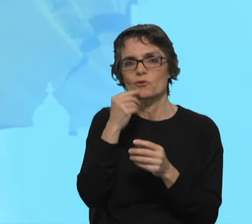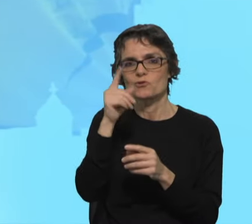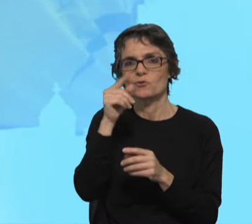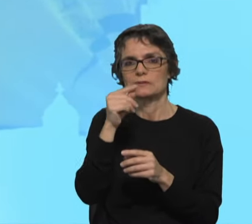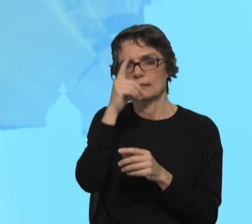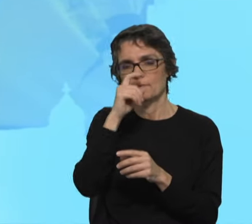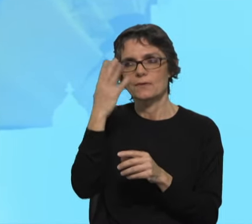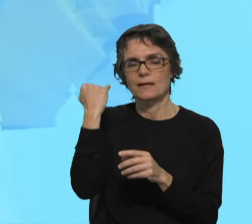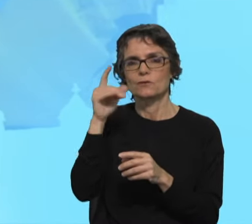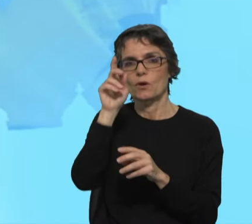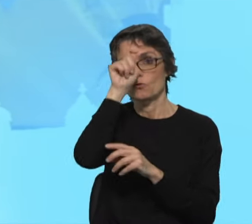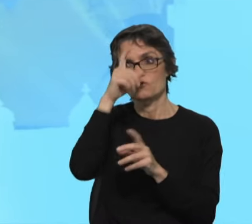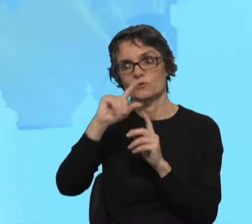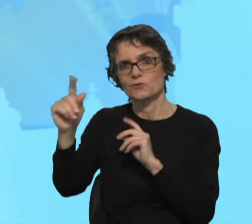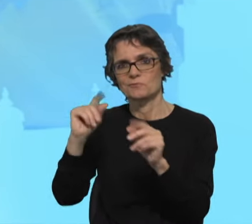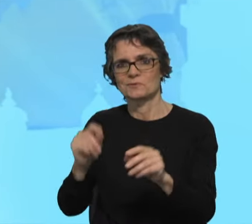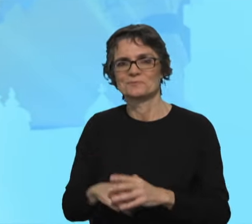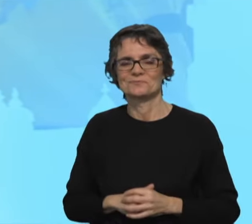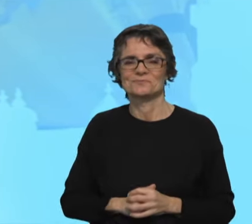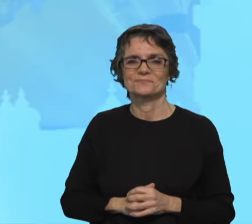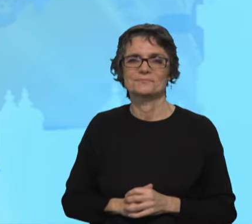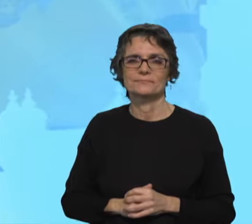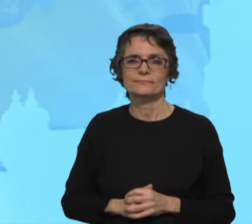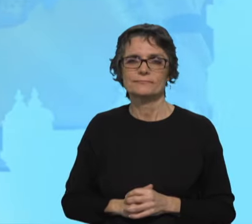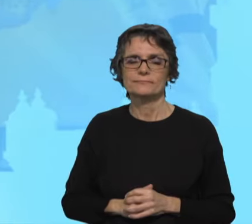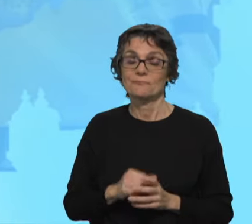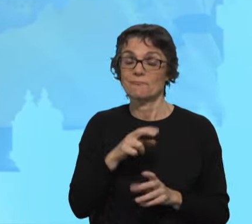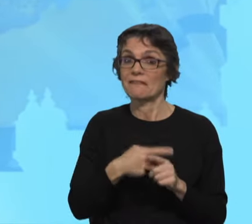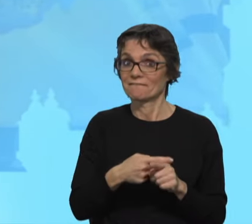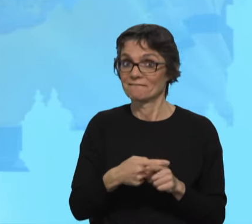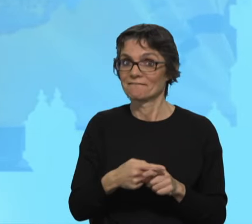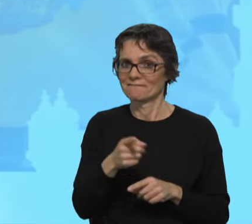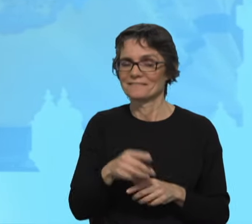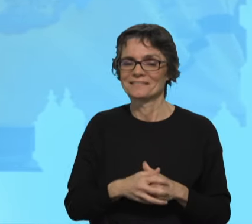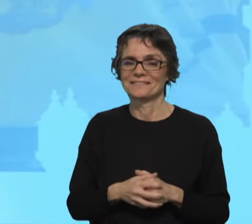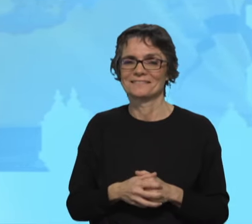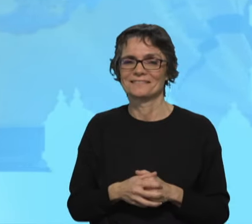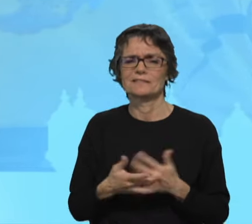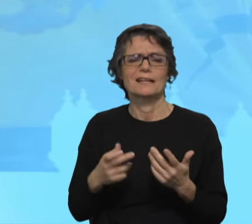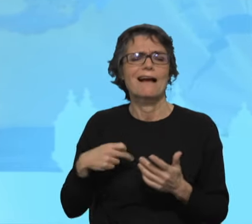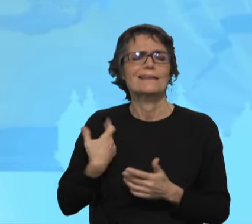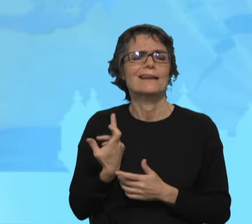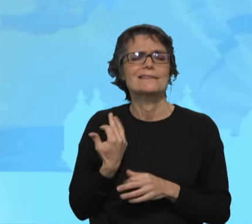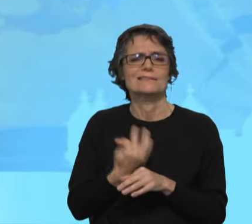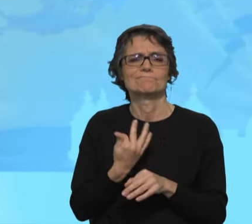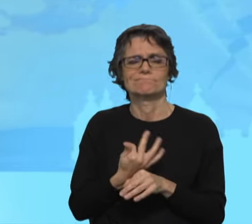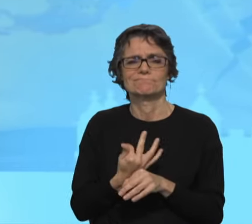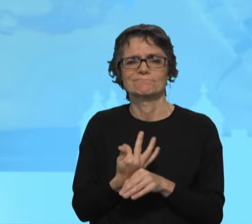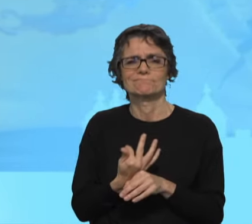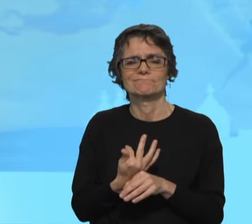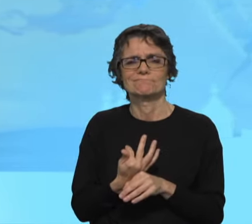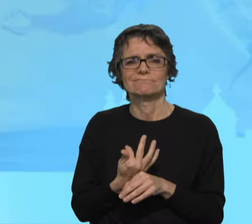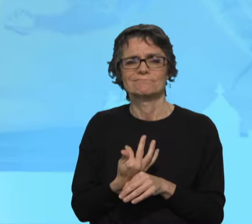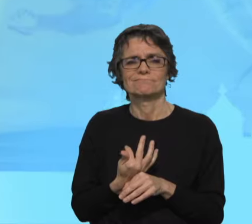sua saída do Egito muito interessante e eh diga-me onde é que de onde é que vem a riqueza celebrativa que se sente